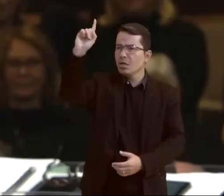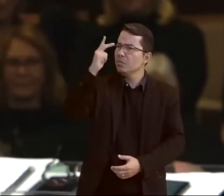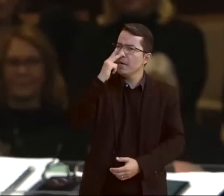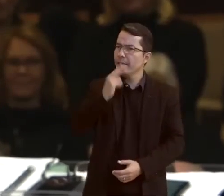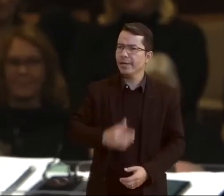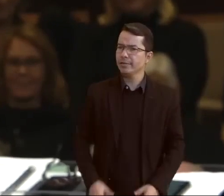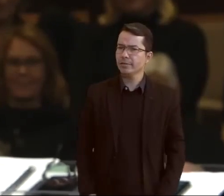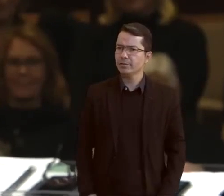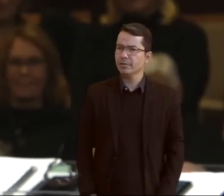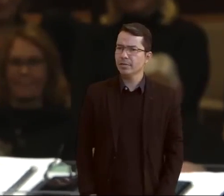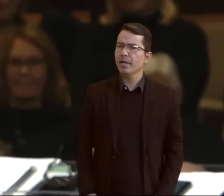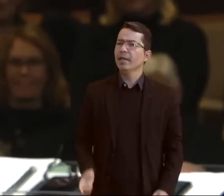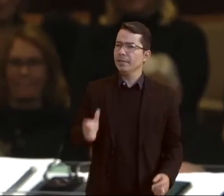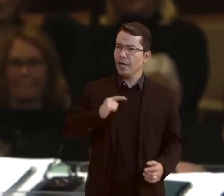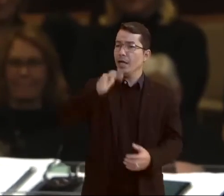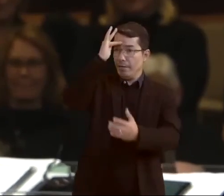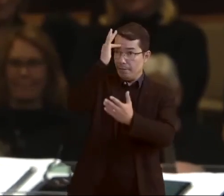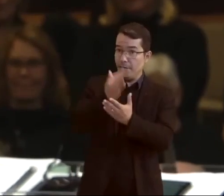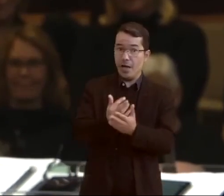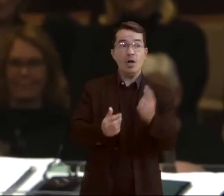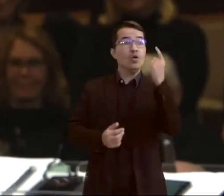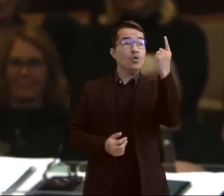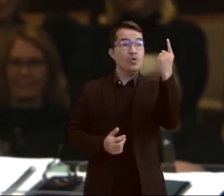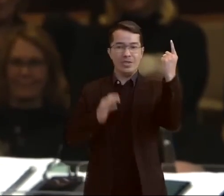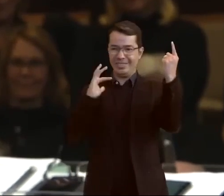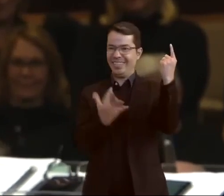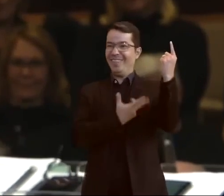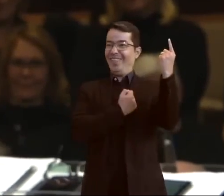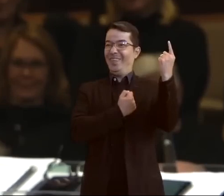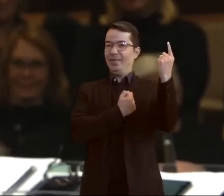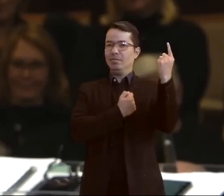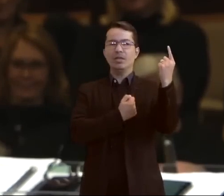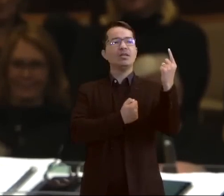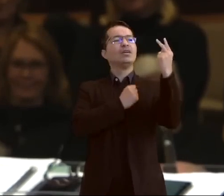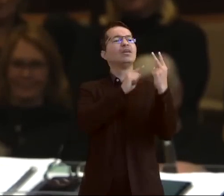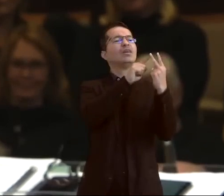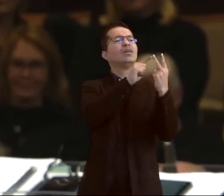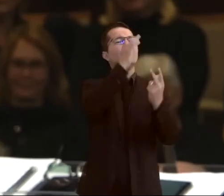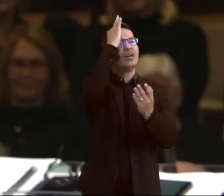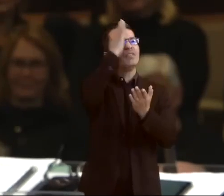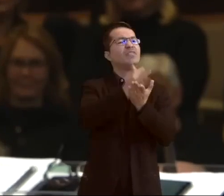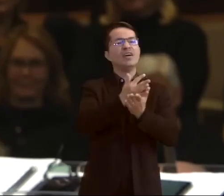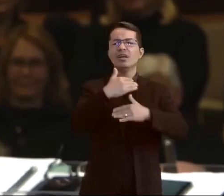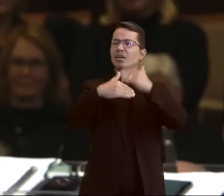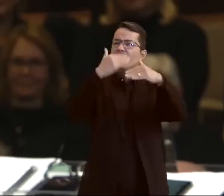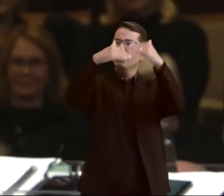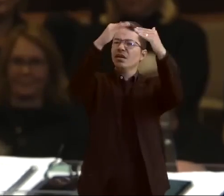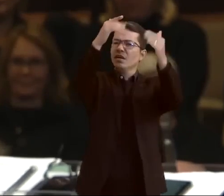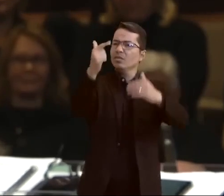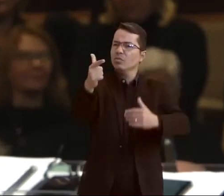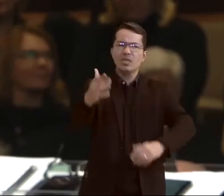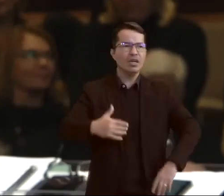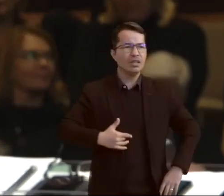palavra dele, e não são capazes de esforçar-se para crescer na fé, levando a sério cada